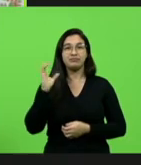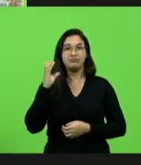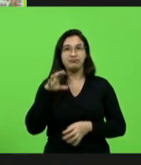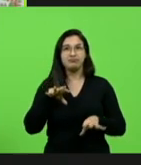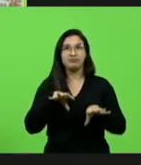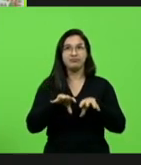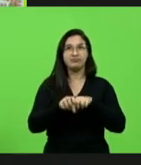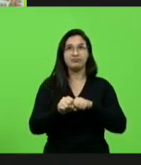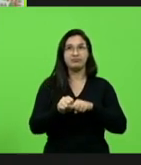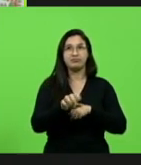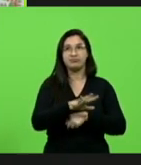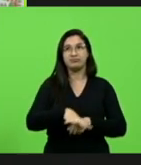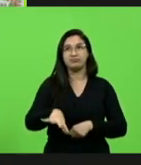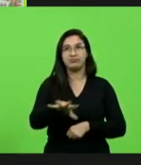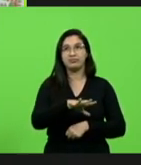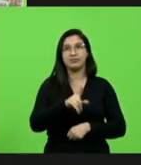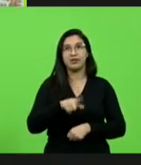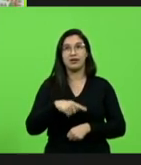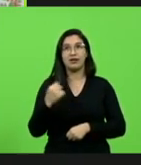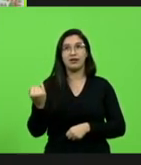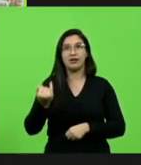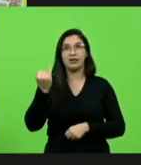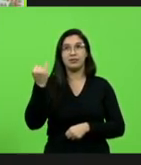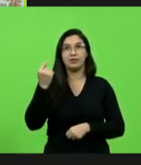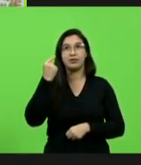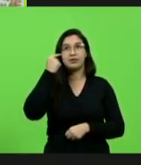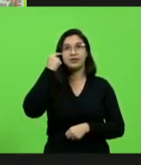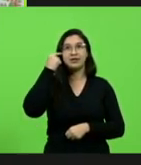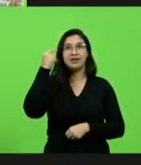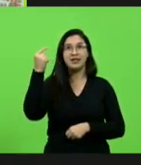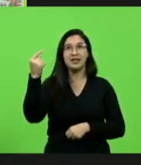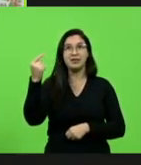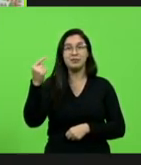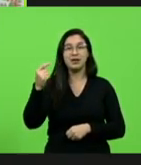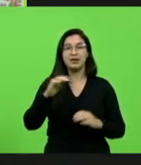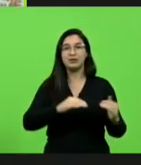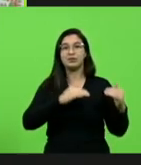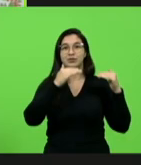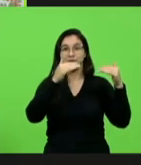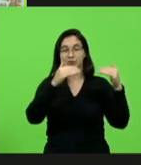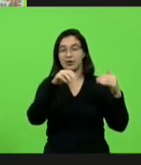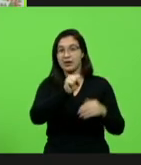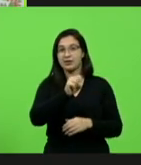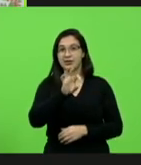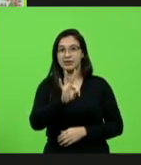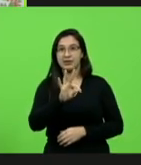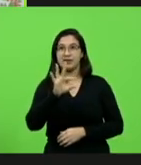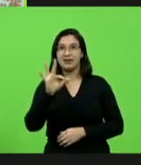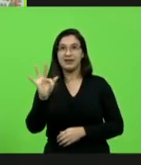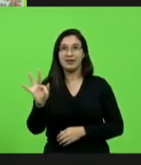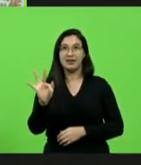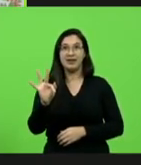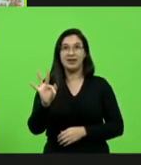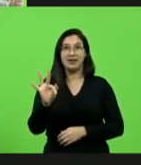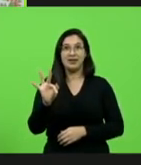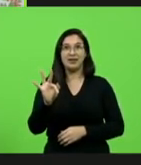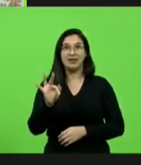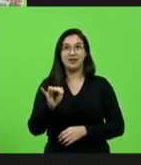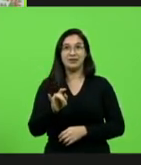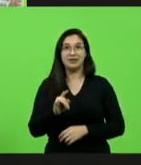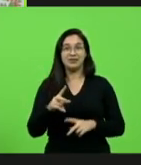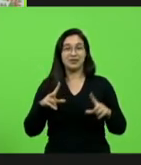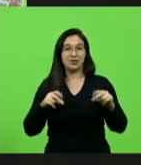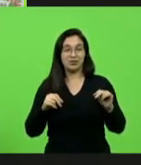modo geral. É importante enaltecer aqui também que o Supremo Tribunal Federal, em 2018, não reconheceu a